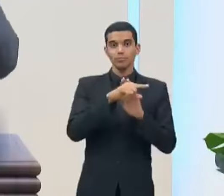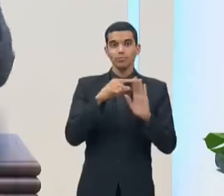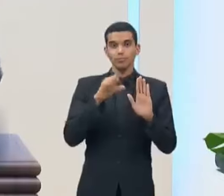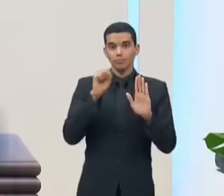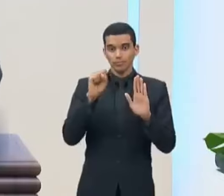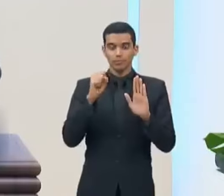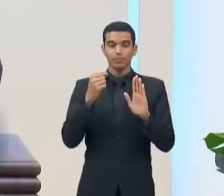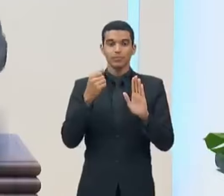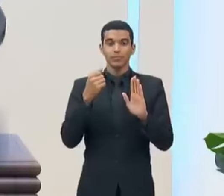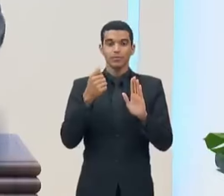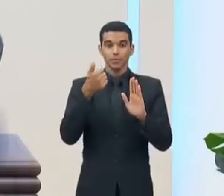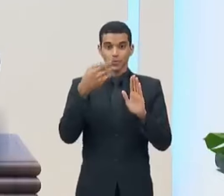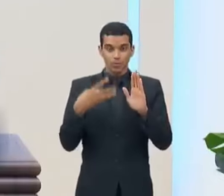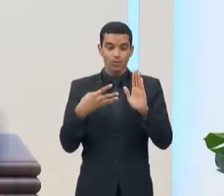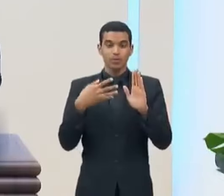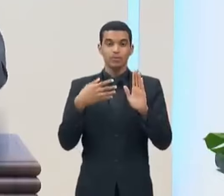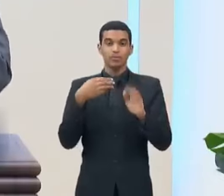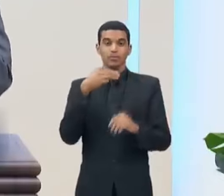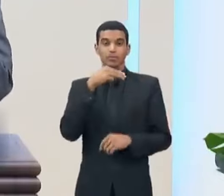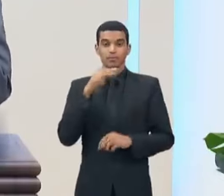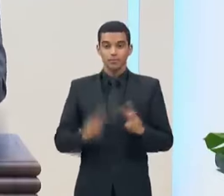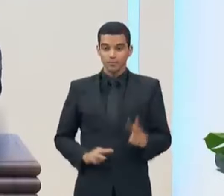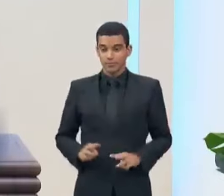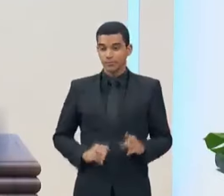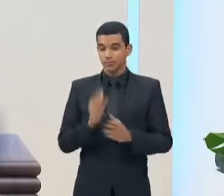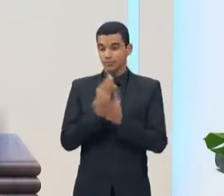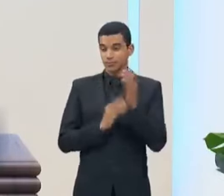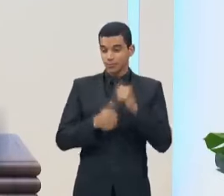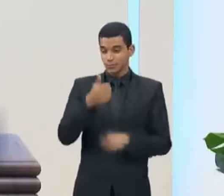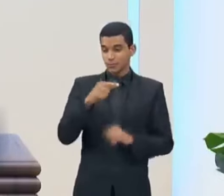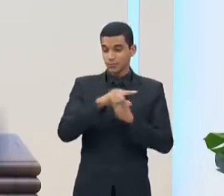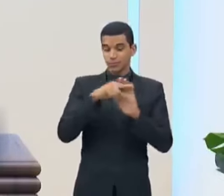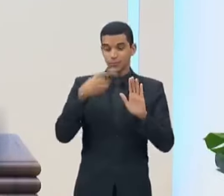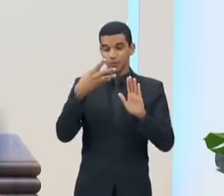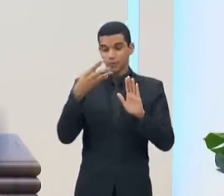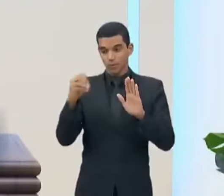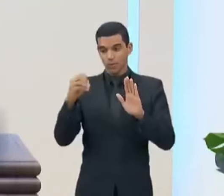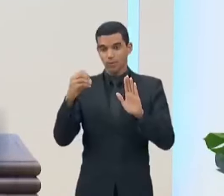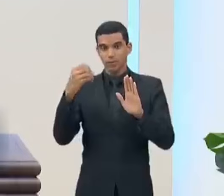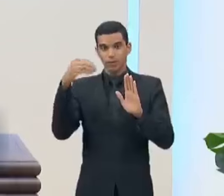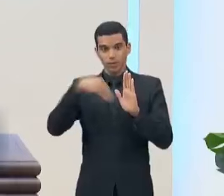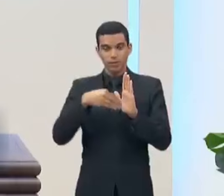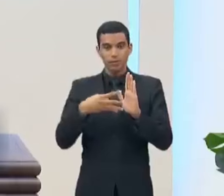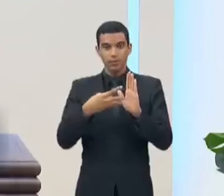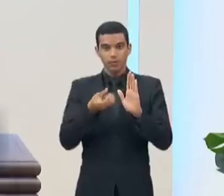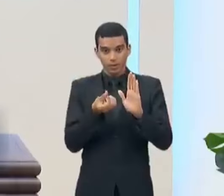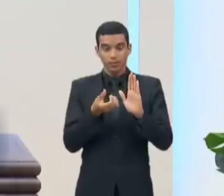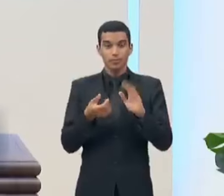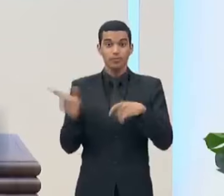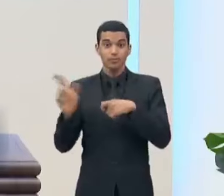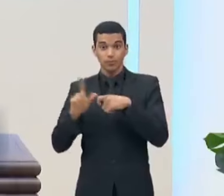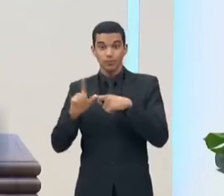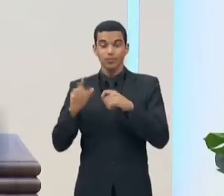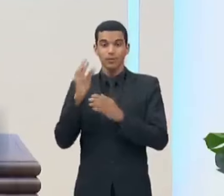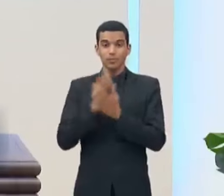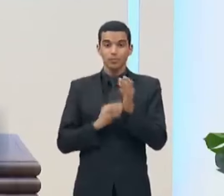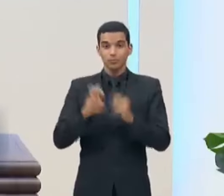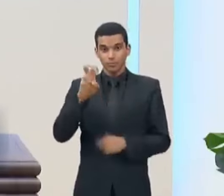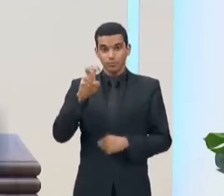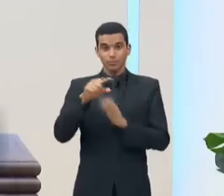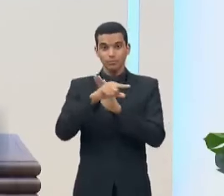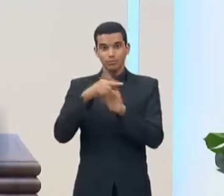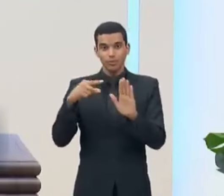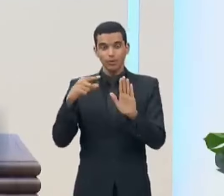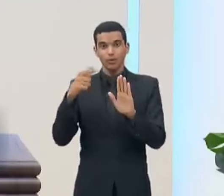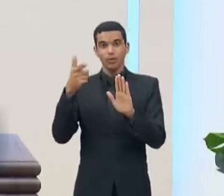4, Marcos capítulo 1, os versículos de 40 a 46, e Lucas capítulo 5, versículos